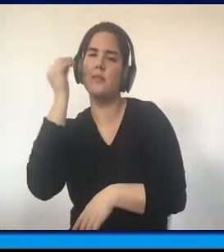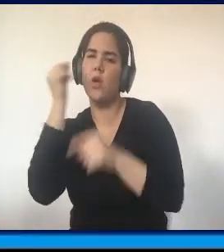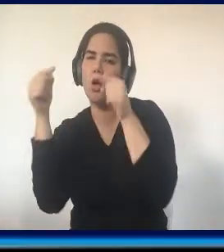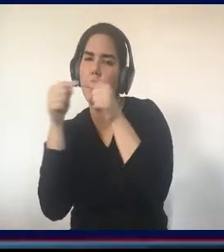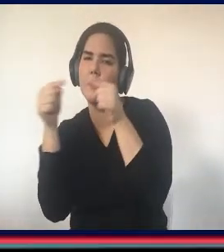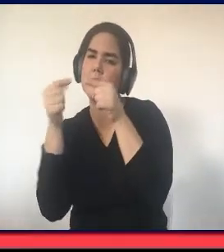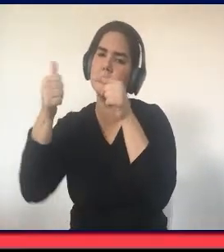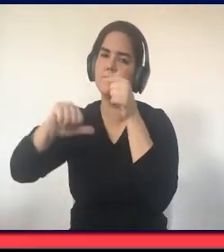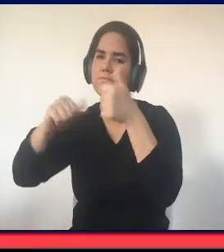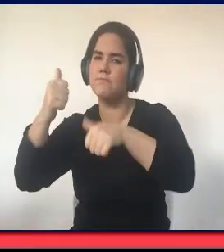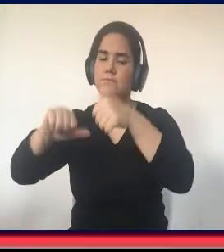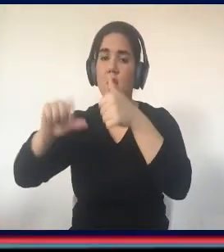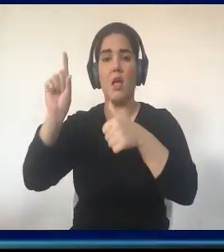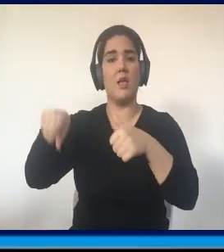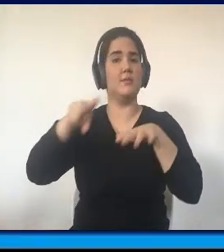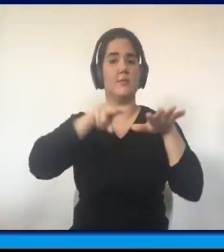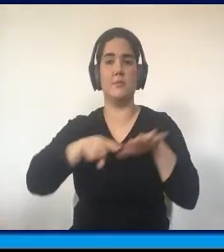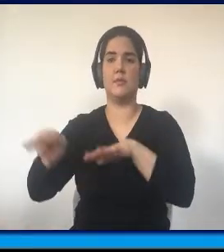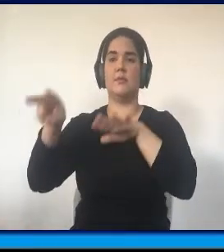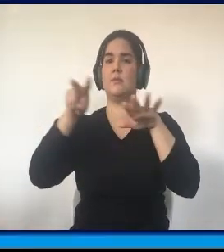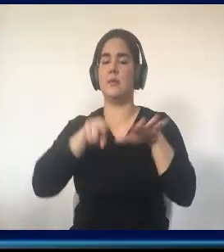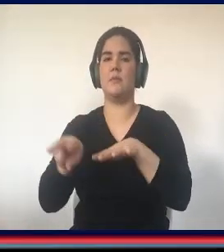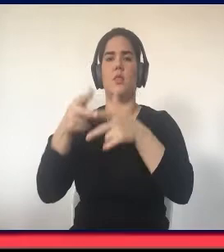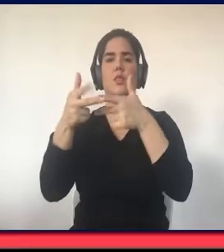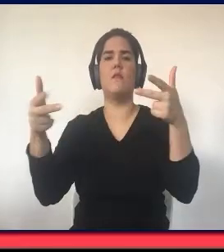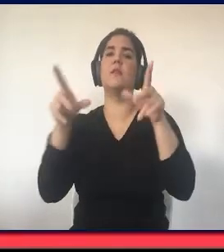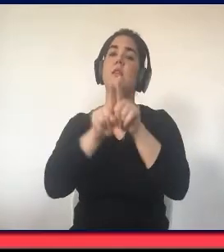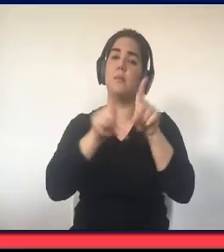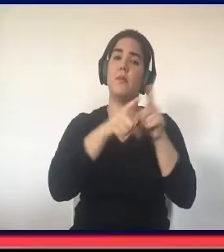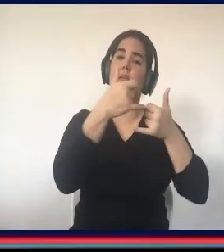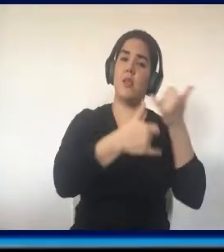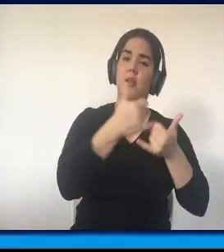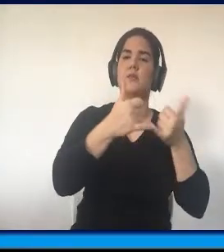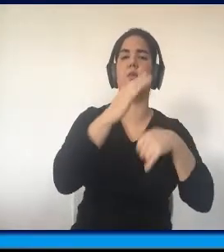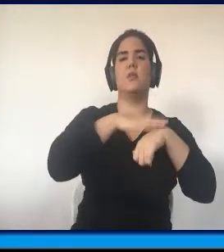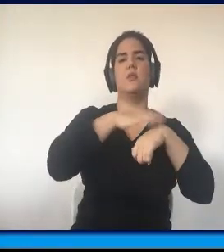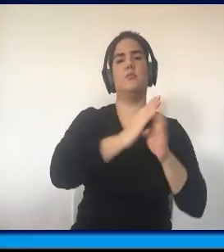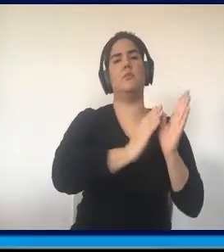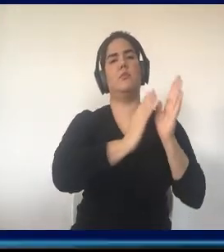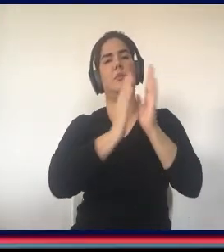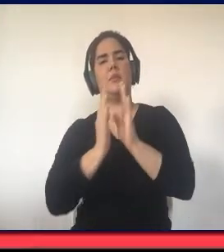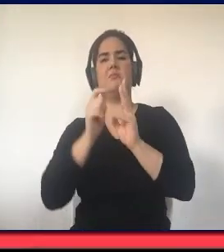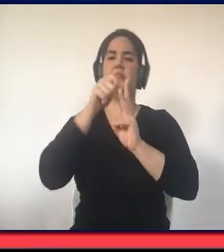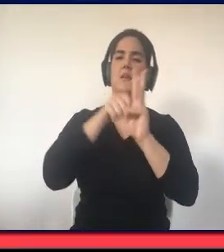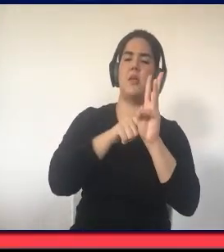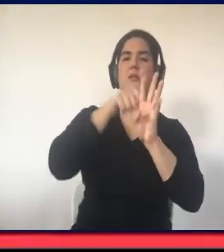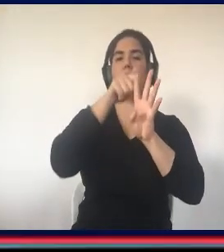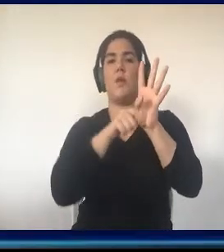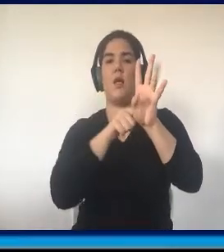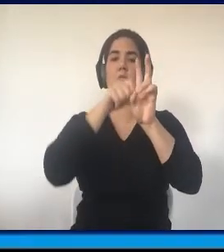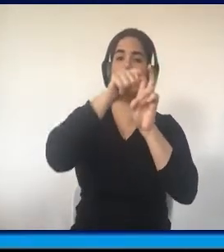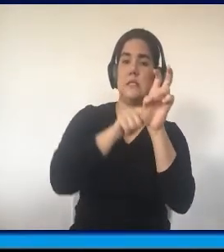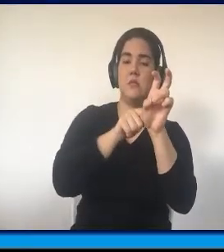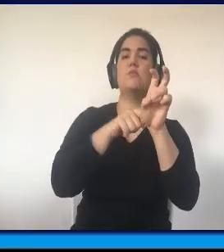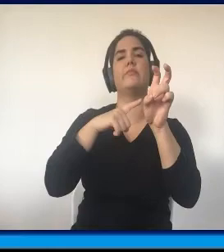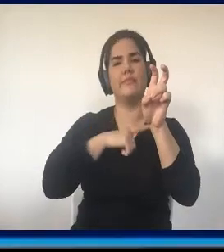semana. Então na recreação é a mesma coisa. Eu acho que a cada período agora de 3 meses, 4, 5, 6 meses, vai aparecer alguma coisa